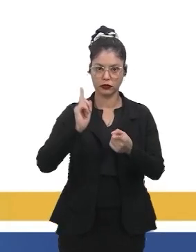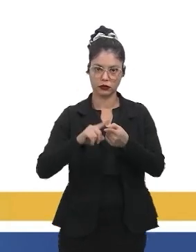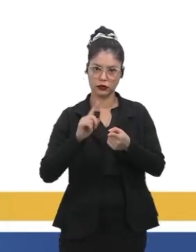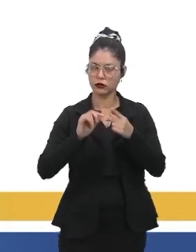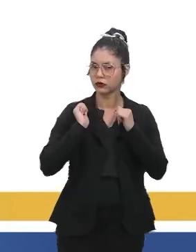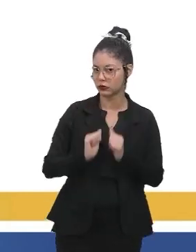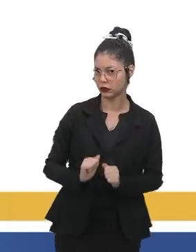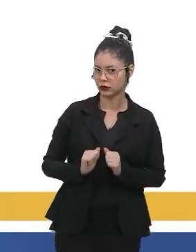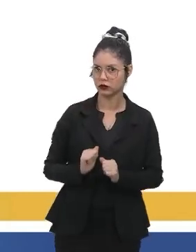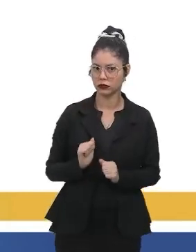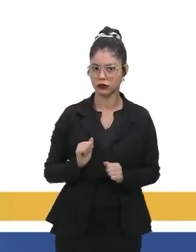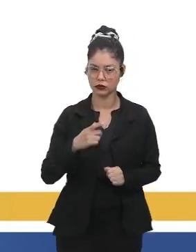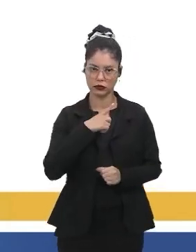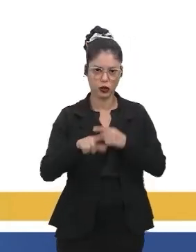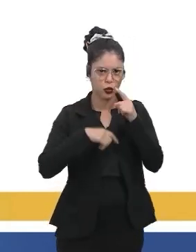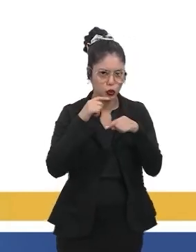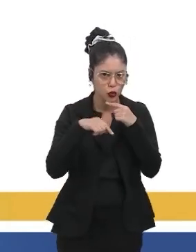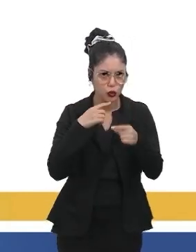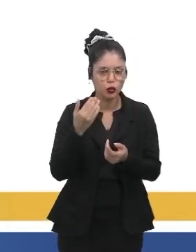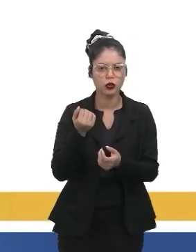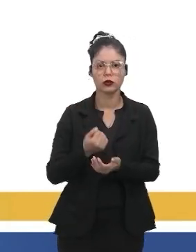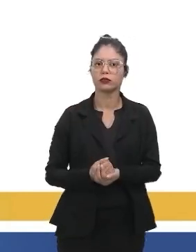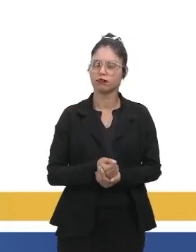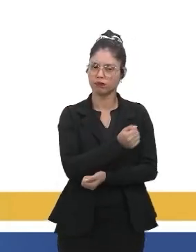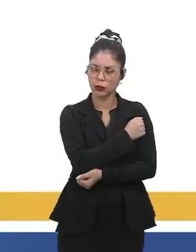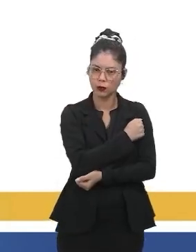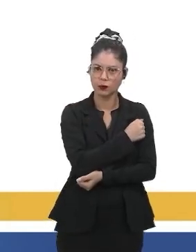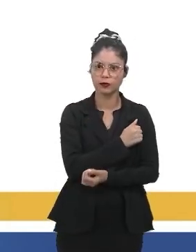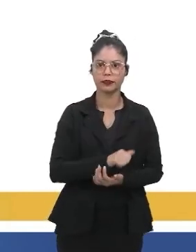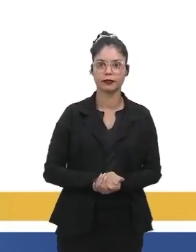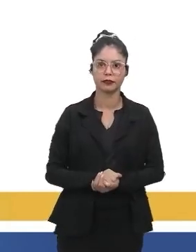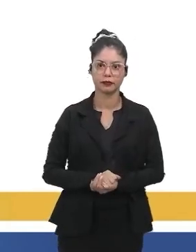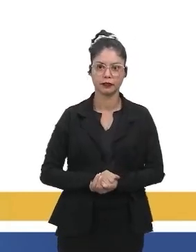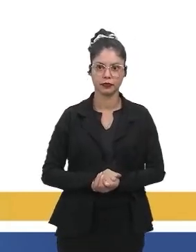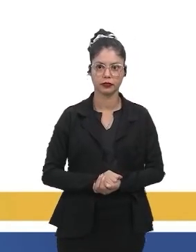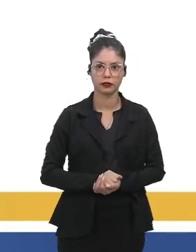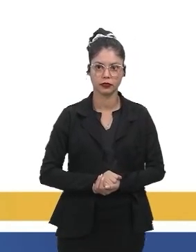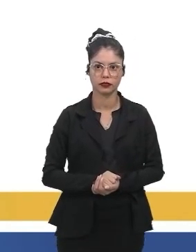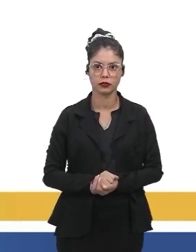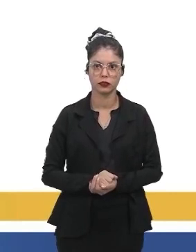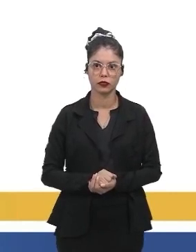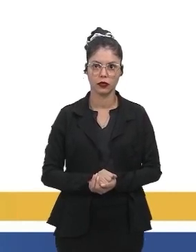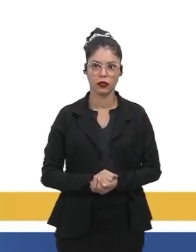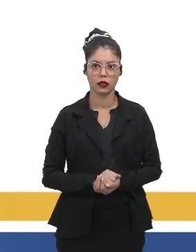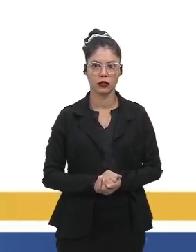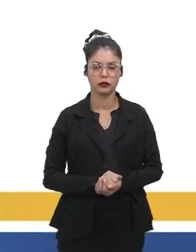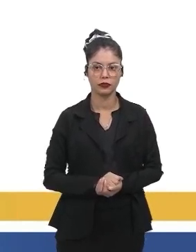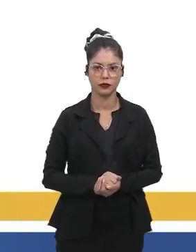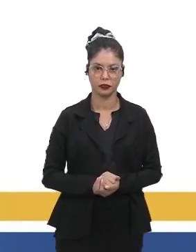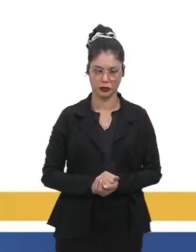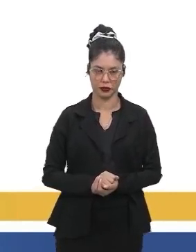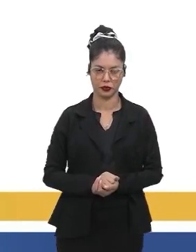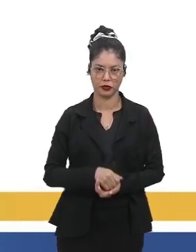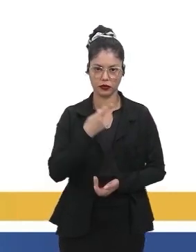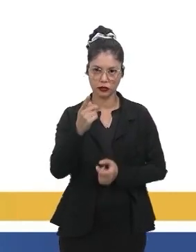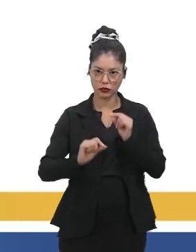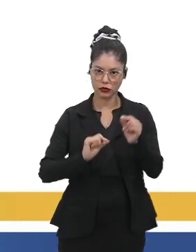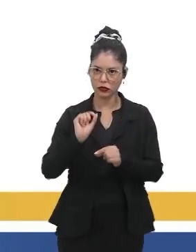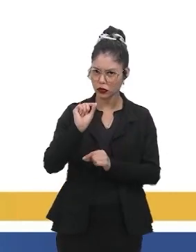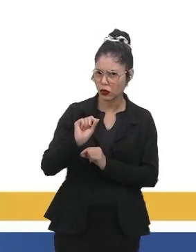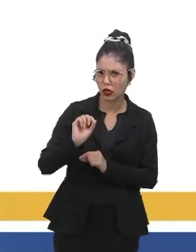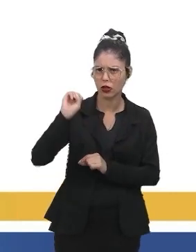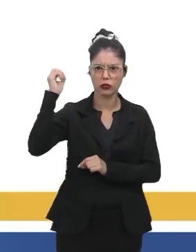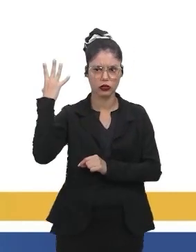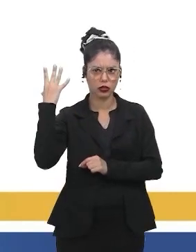que podem causar dúvida no estudante. Não é isso? Aqui diz assim, o que